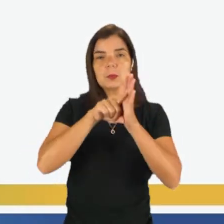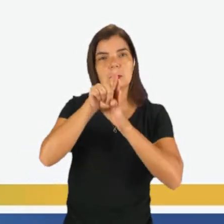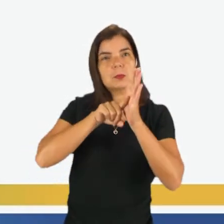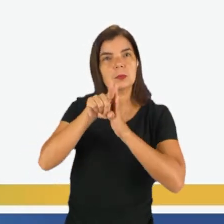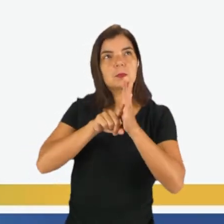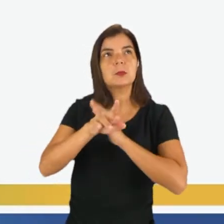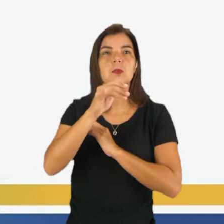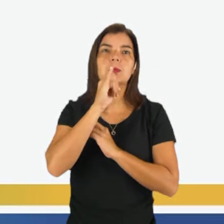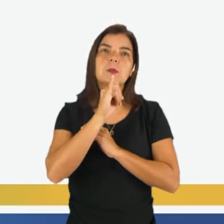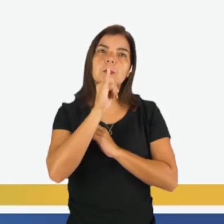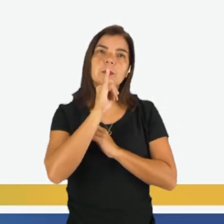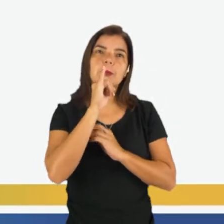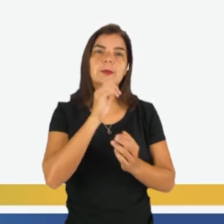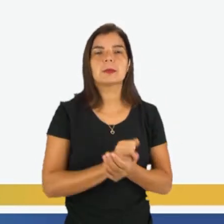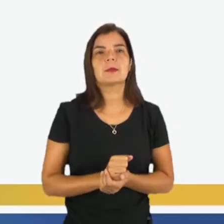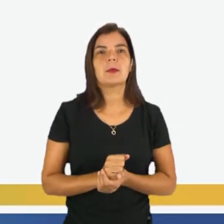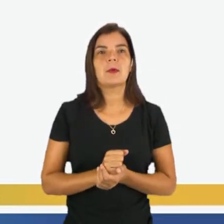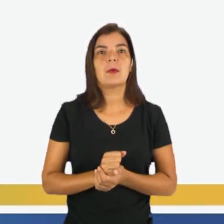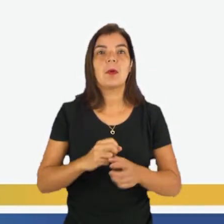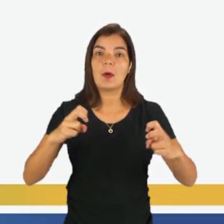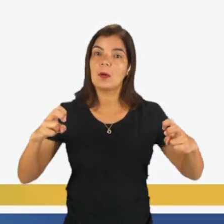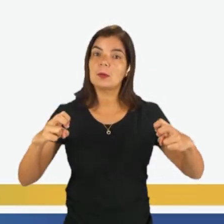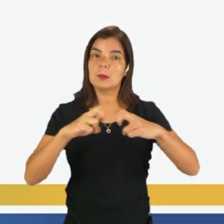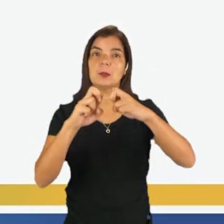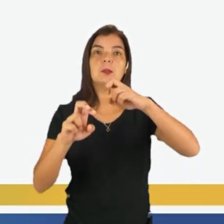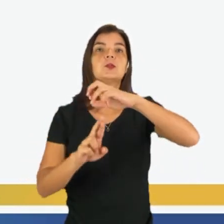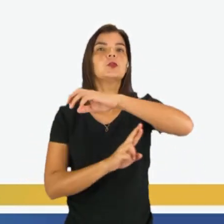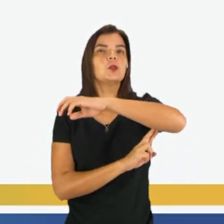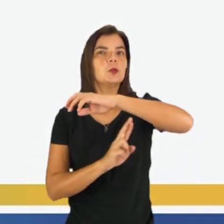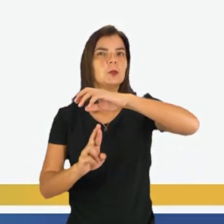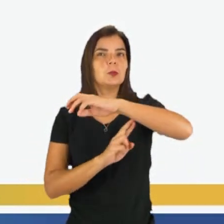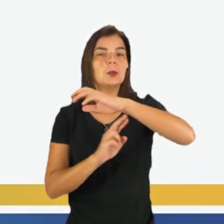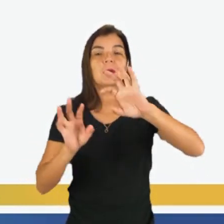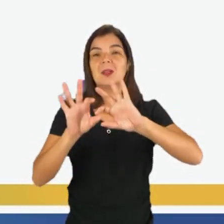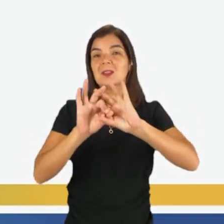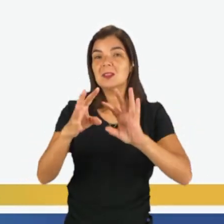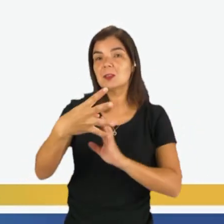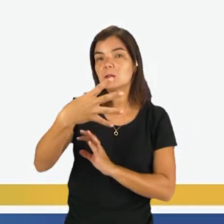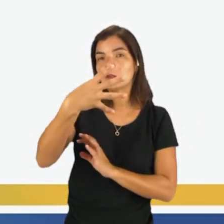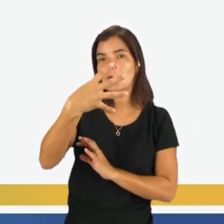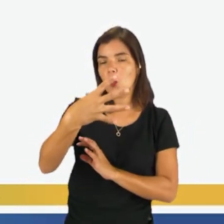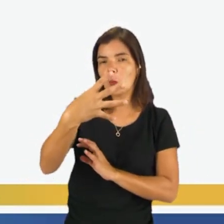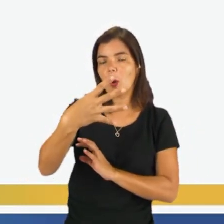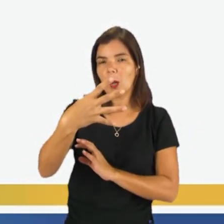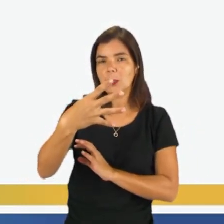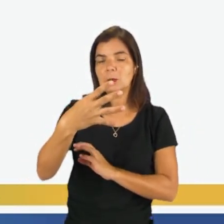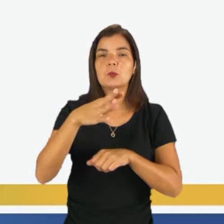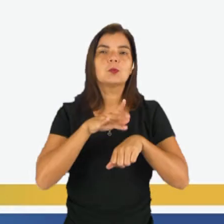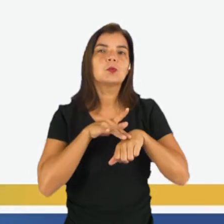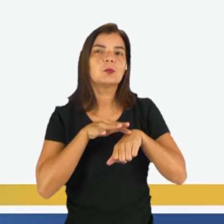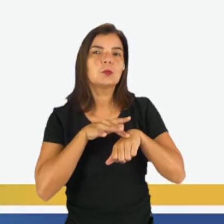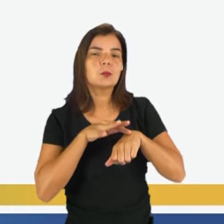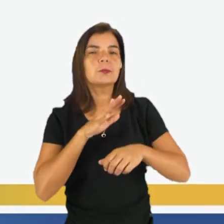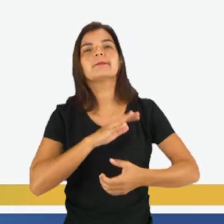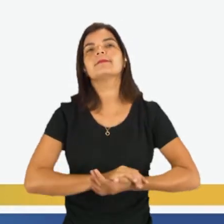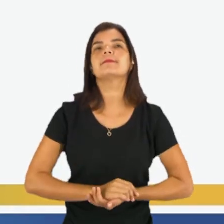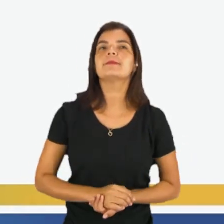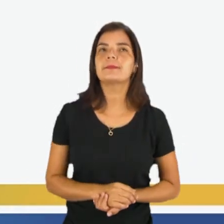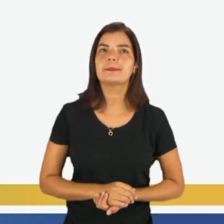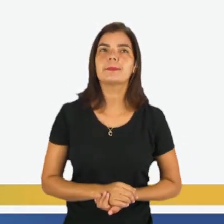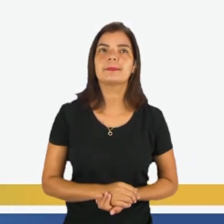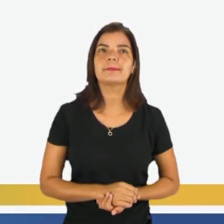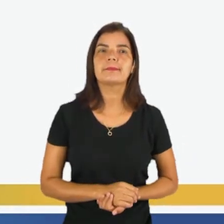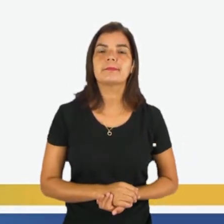científico, por exemplo. Exemplo: acidente na rodovia deixa 4 feridos.